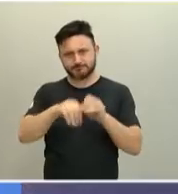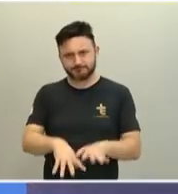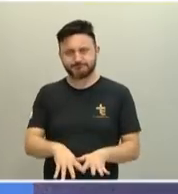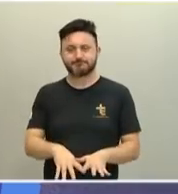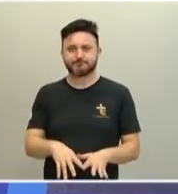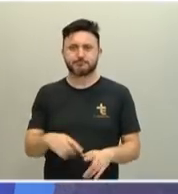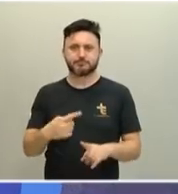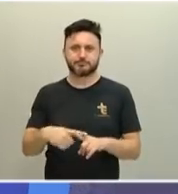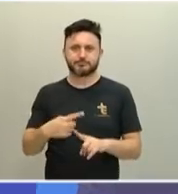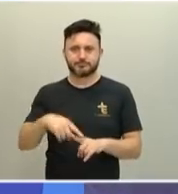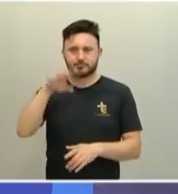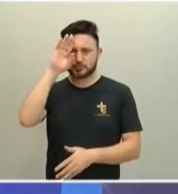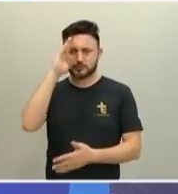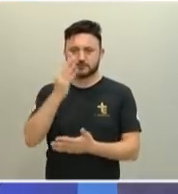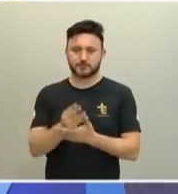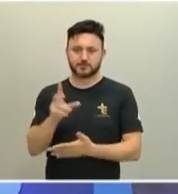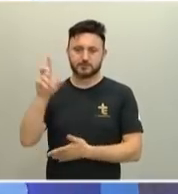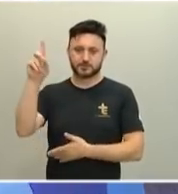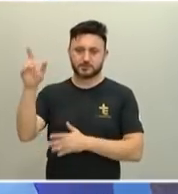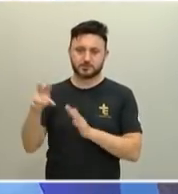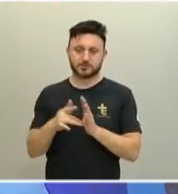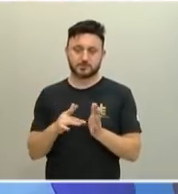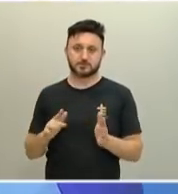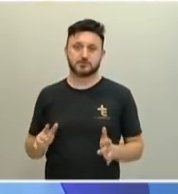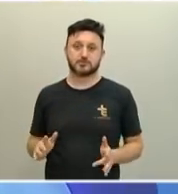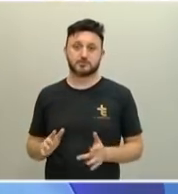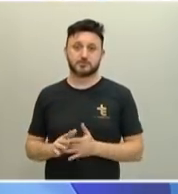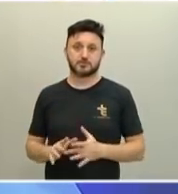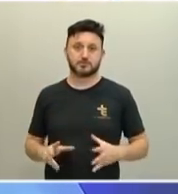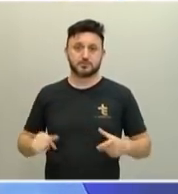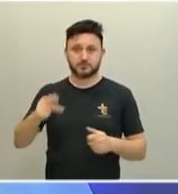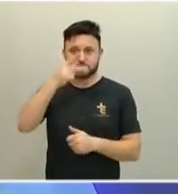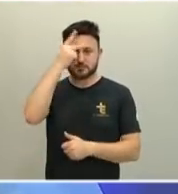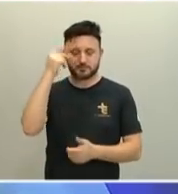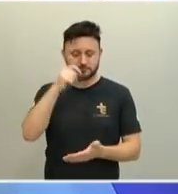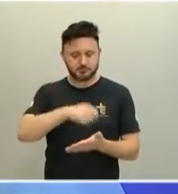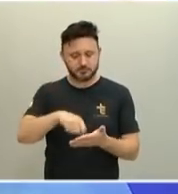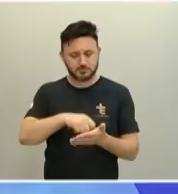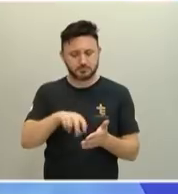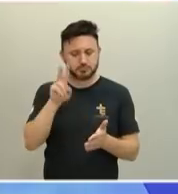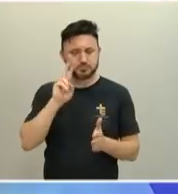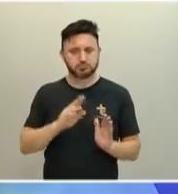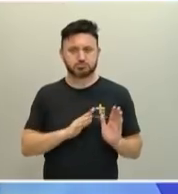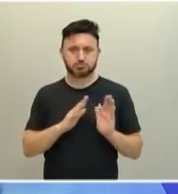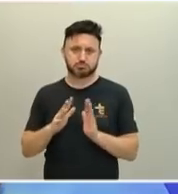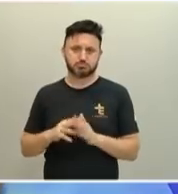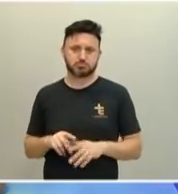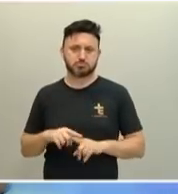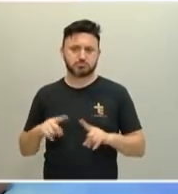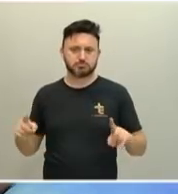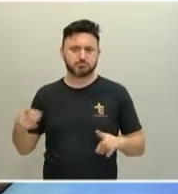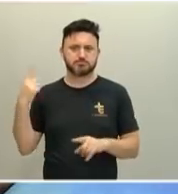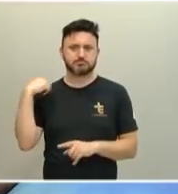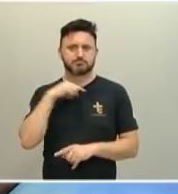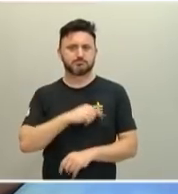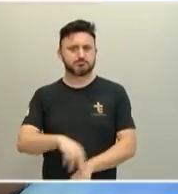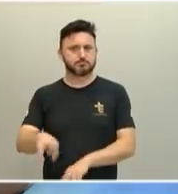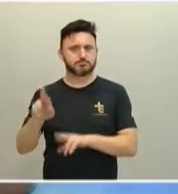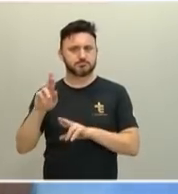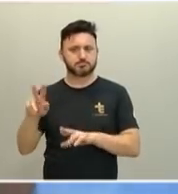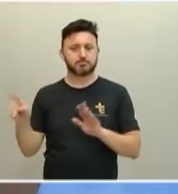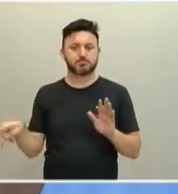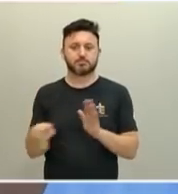talvez estão escrevendo suas tragédias, suas catástrofes, suas dores, mas a nossa esperança é o